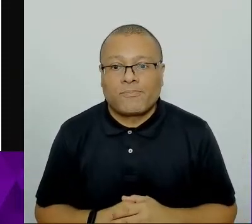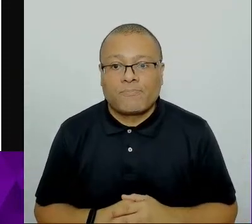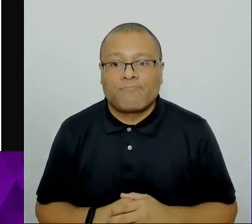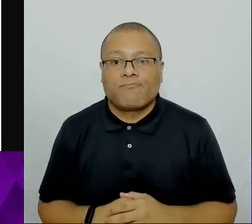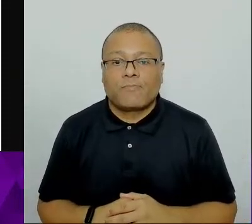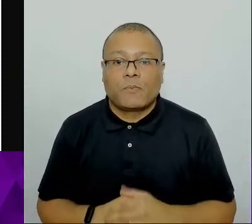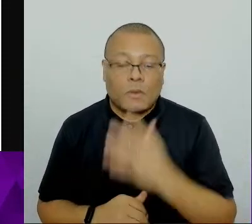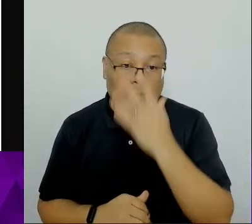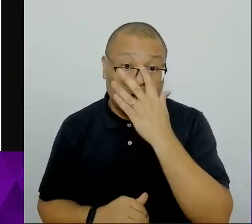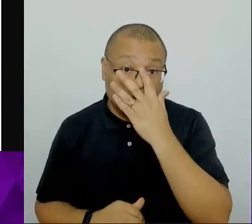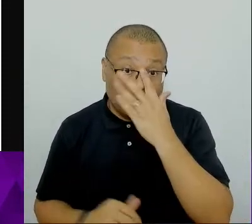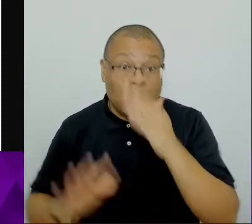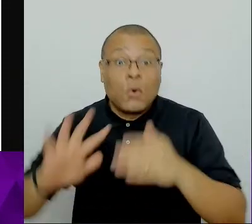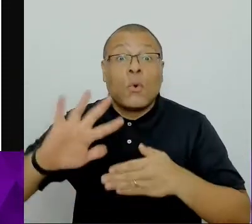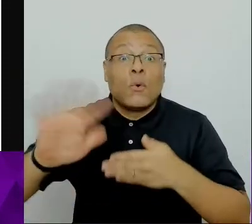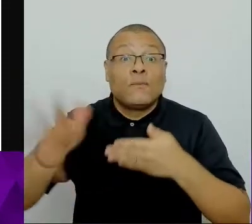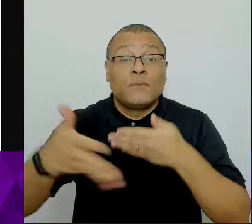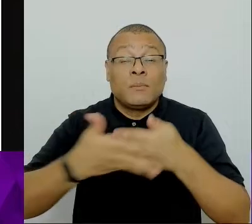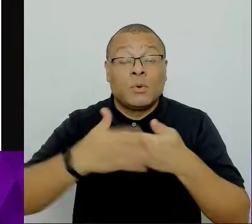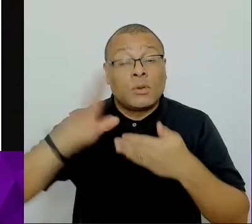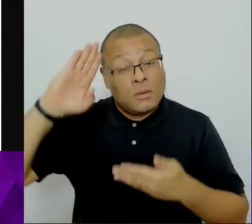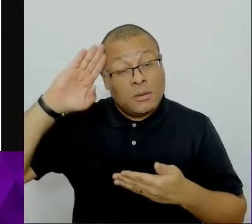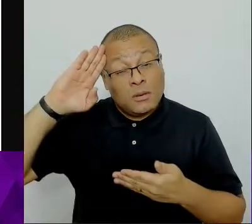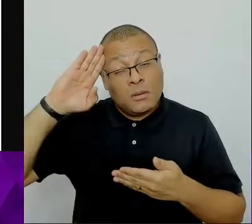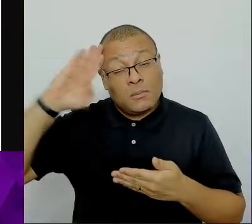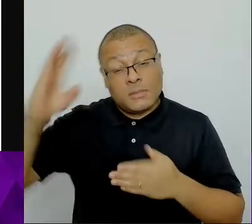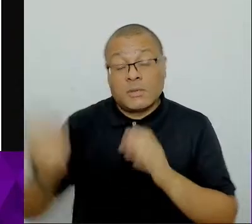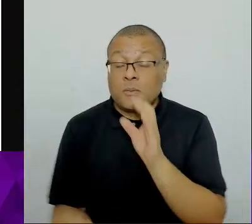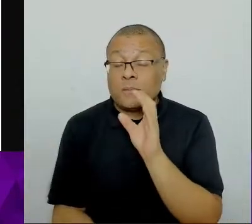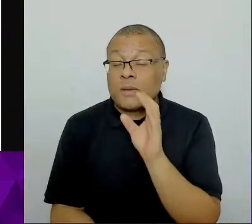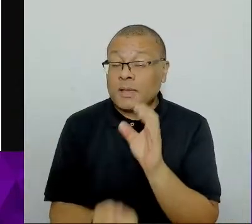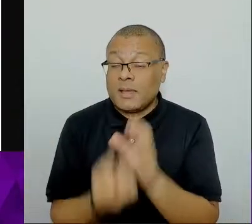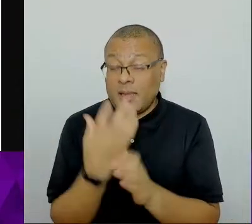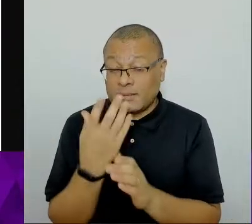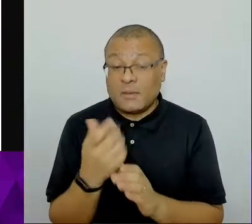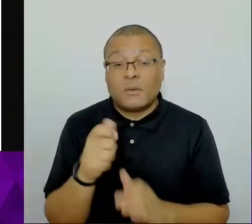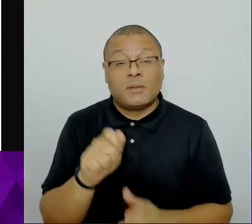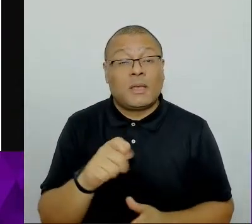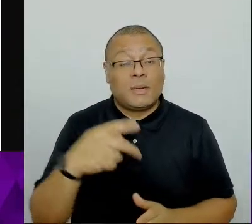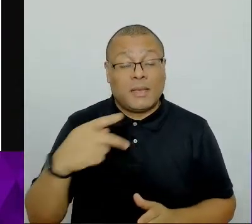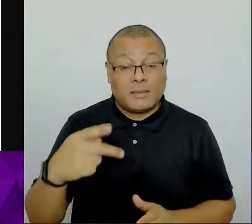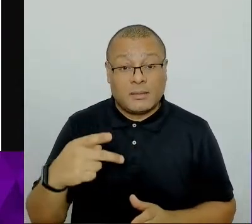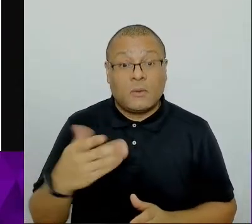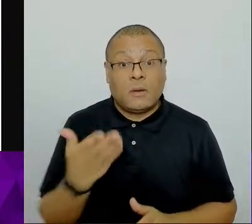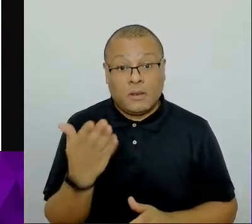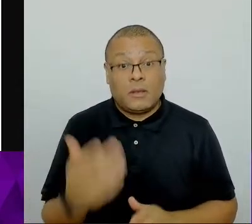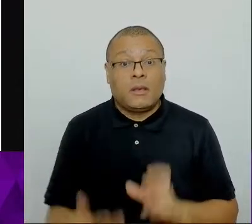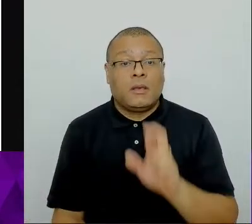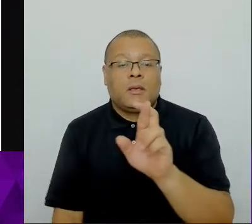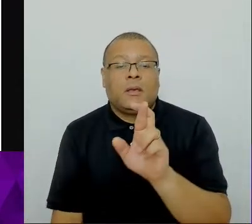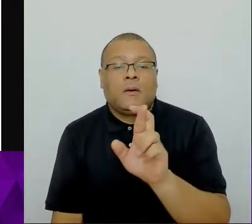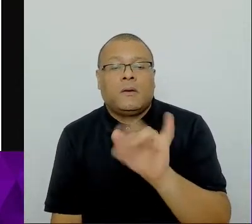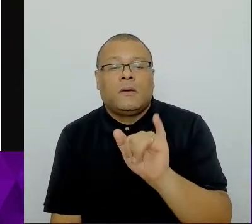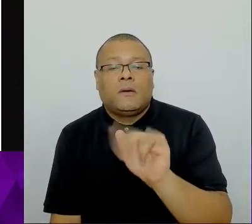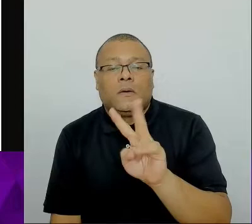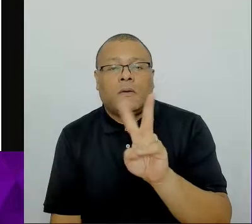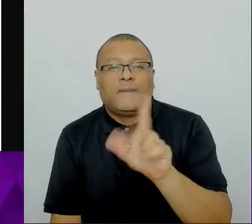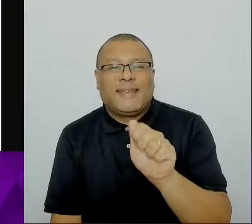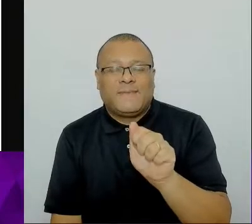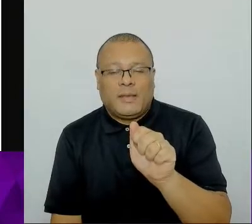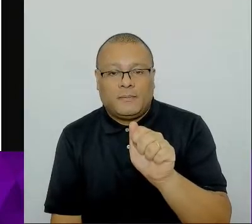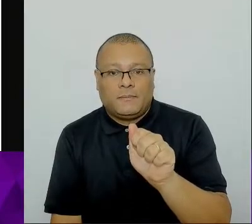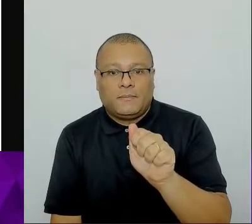o framework principal, né, para o desenvolvimento dessas aplicações é o Riva, e